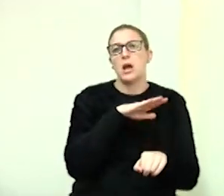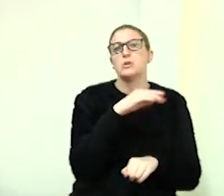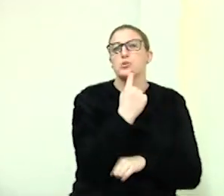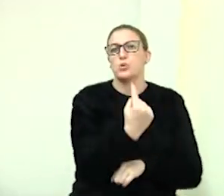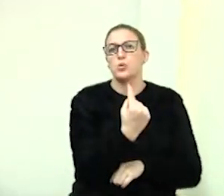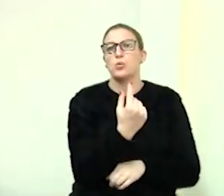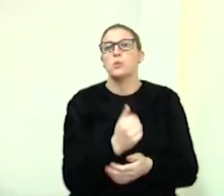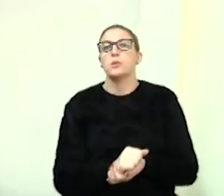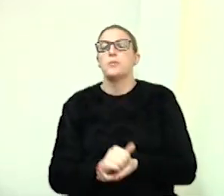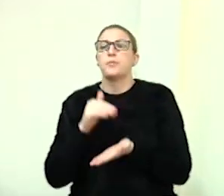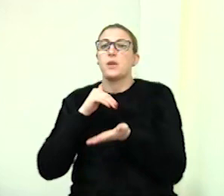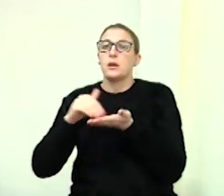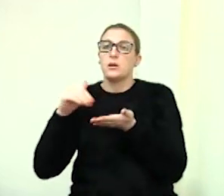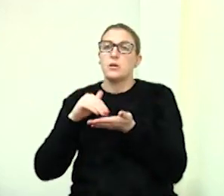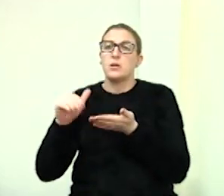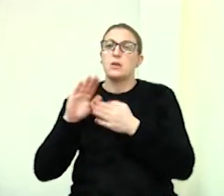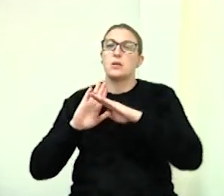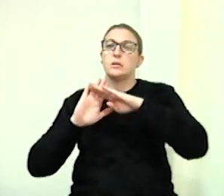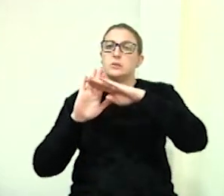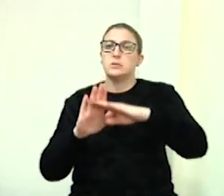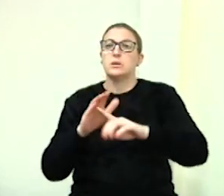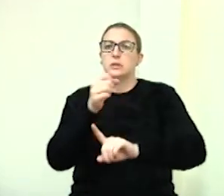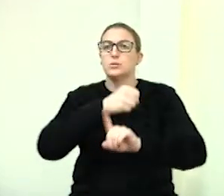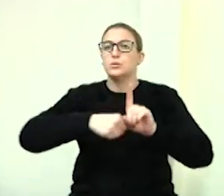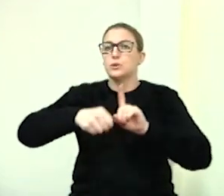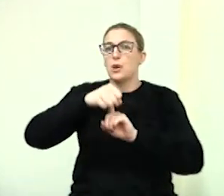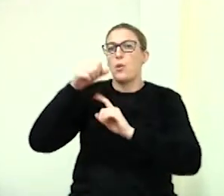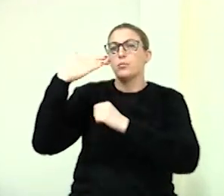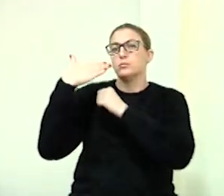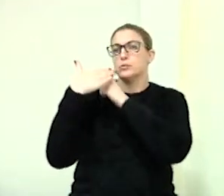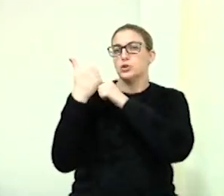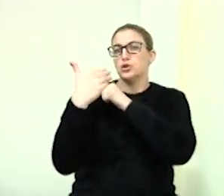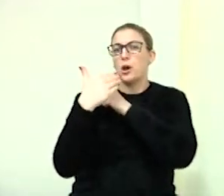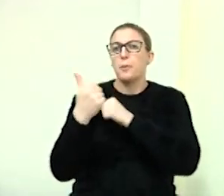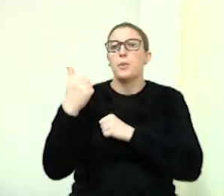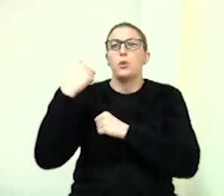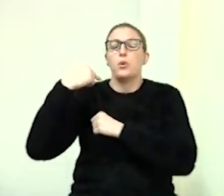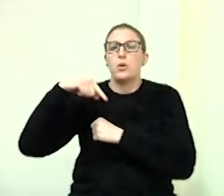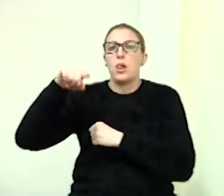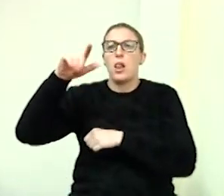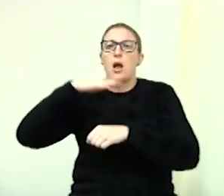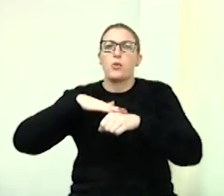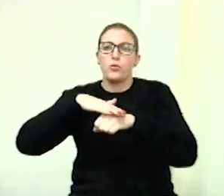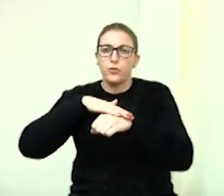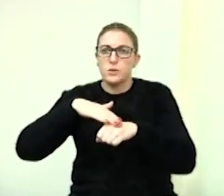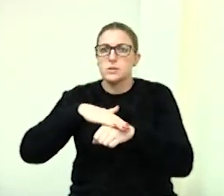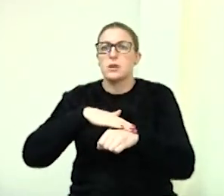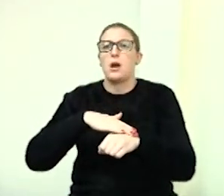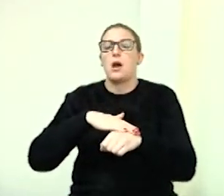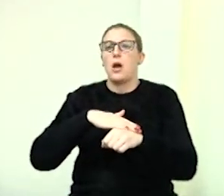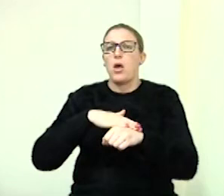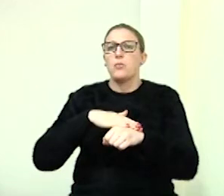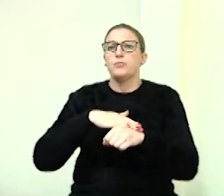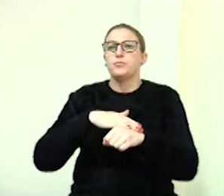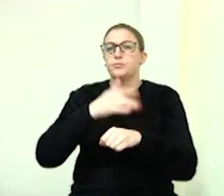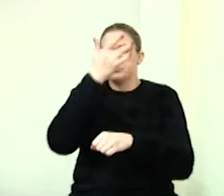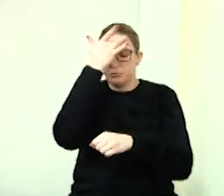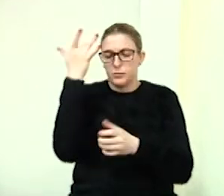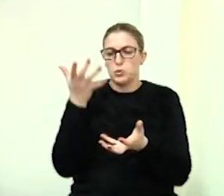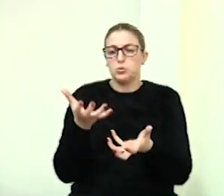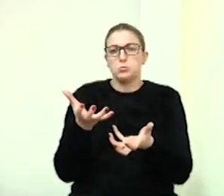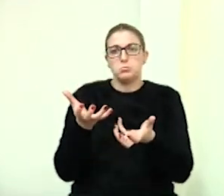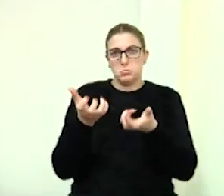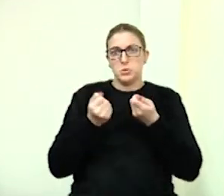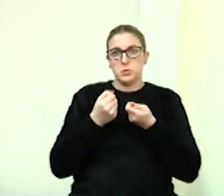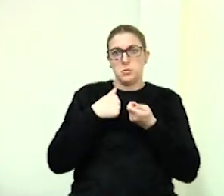Assistência Social, então, me chamou lá para conversar. E fui muito bem recebido, como sempre, por todo o corpo técnico da Secretaria, a Secretaria, a